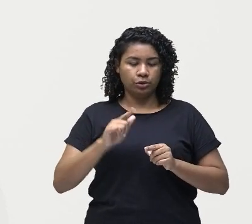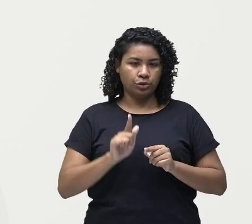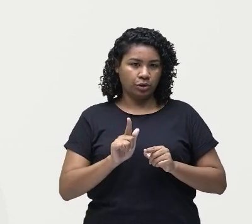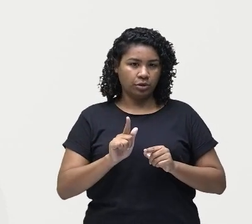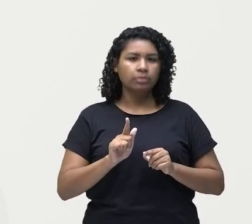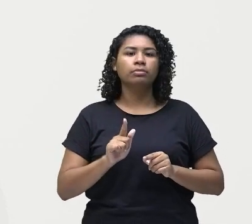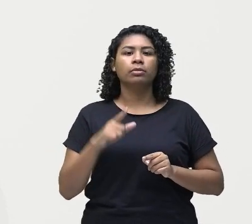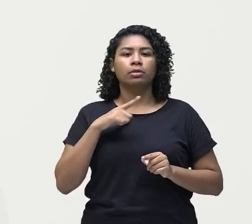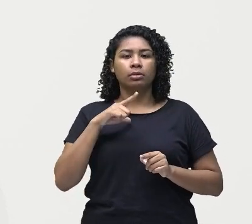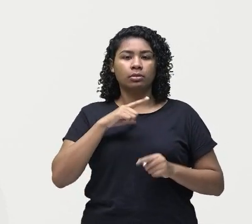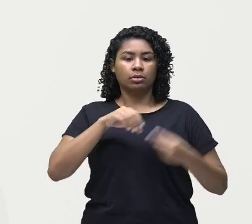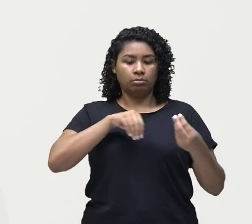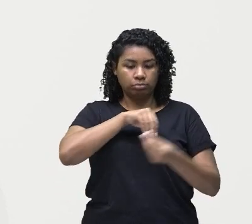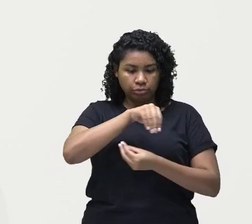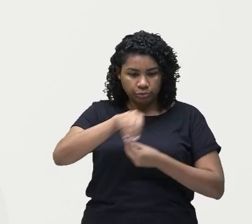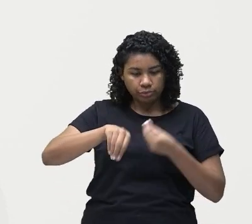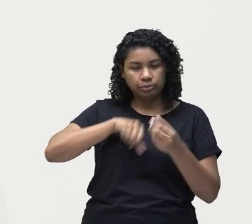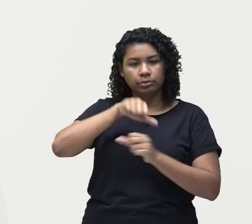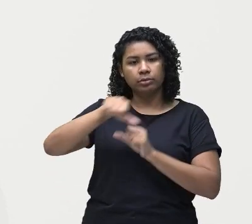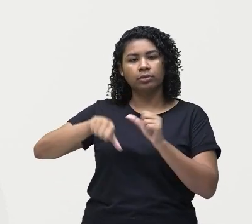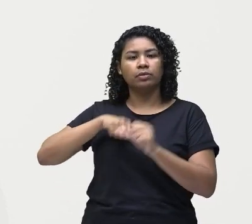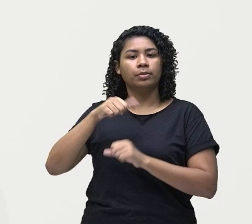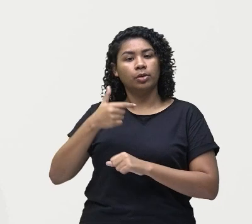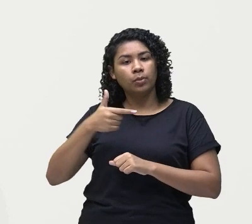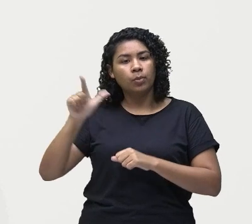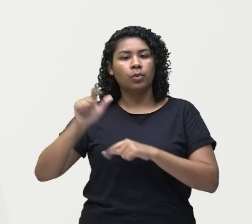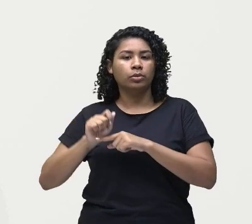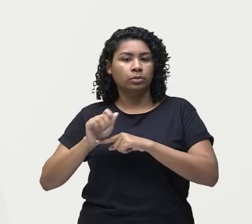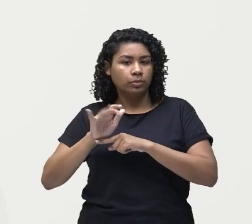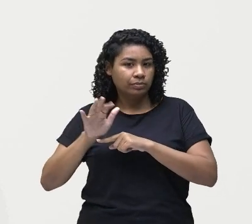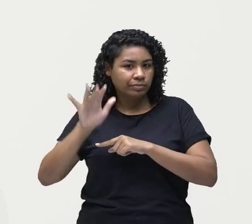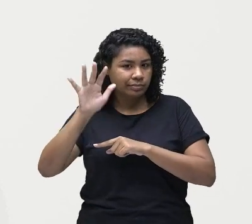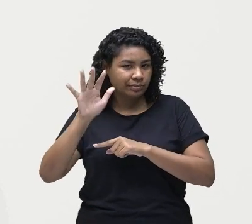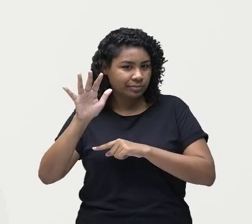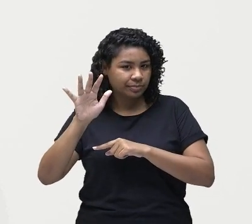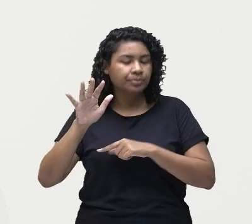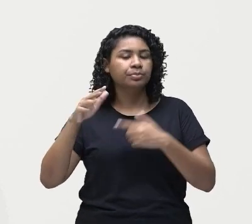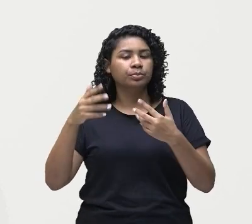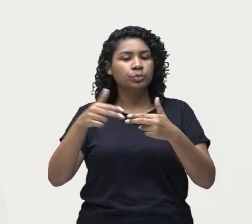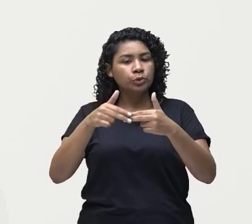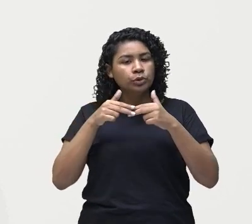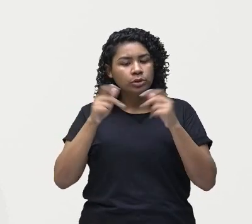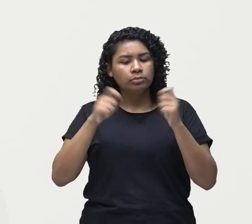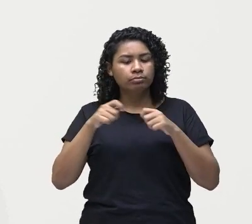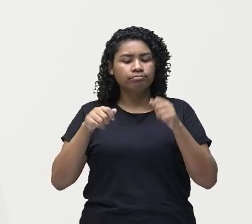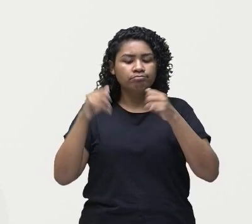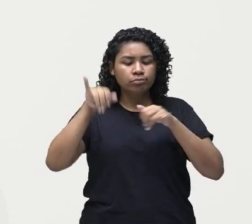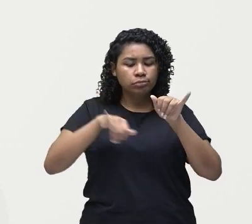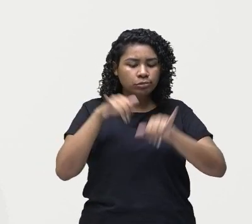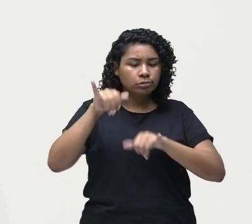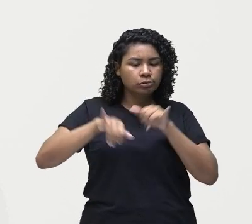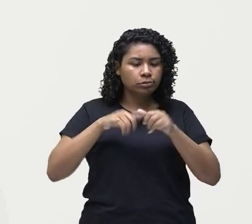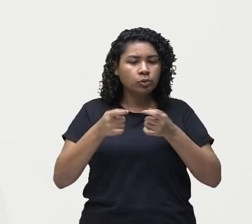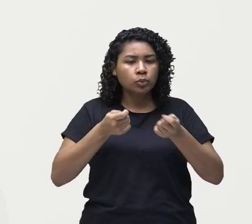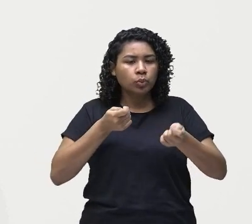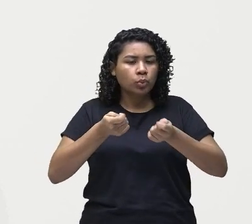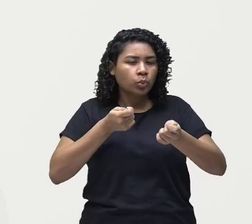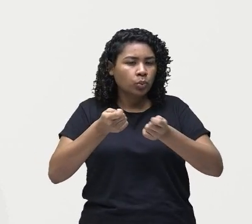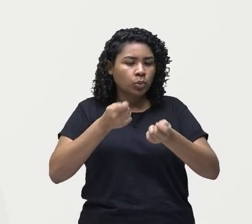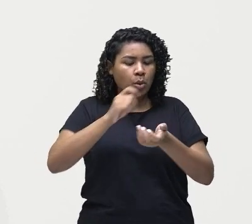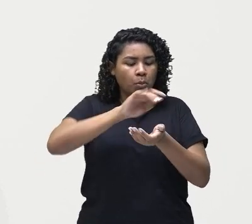com o gás oxigênio. Forma-se, então, um equilíbrio químico na camada